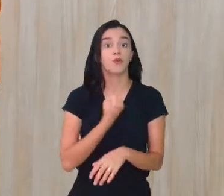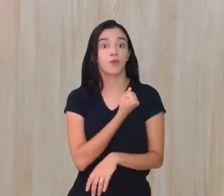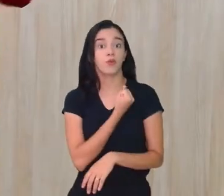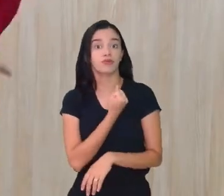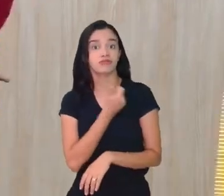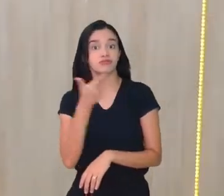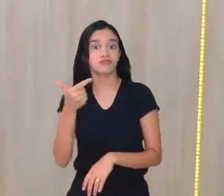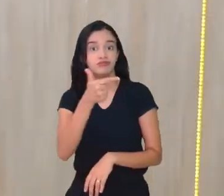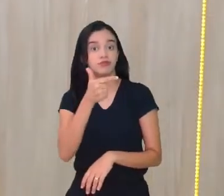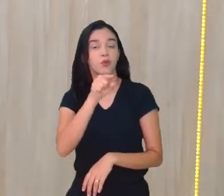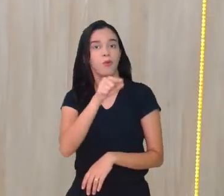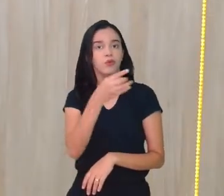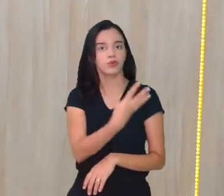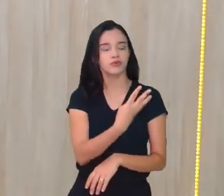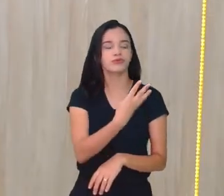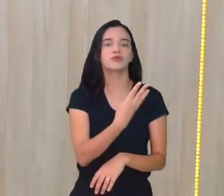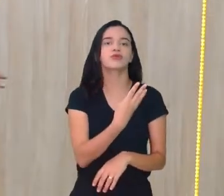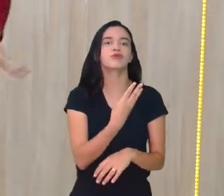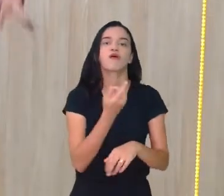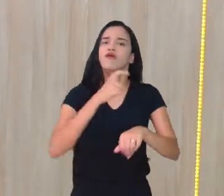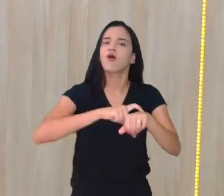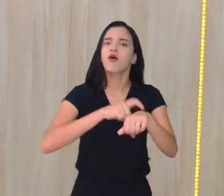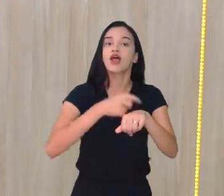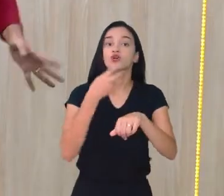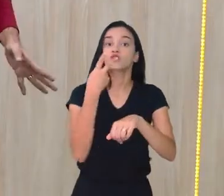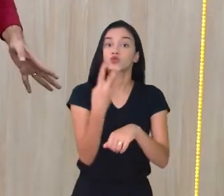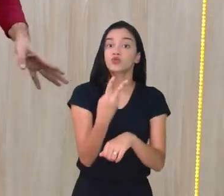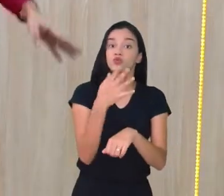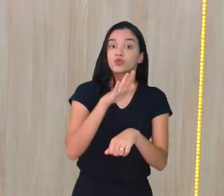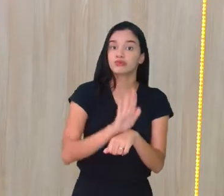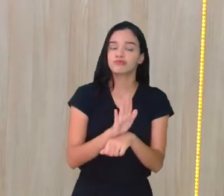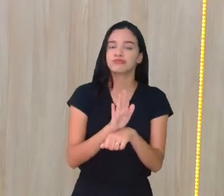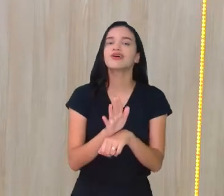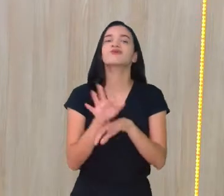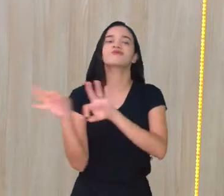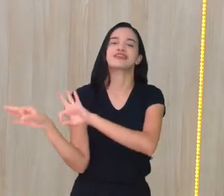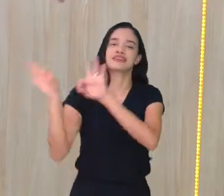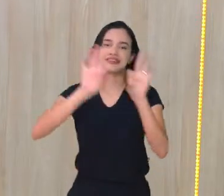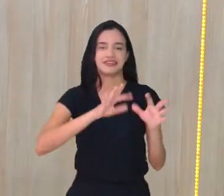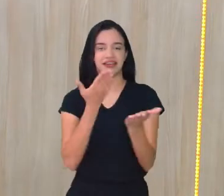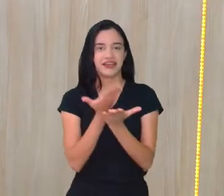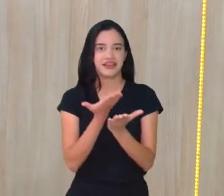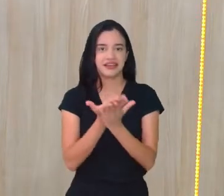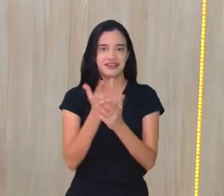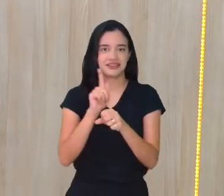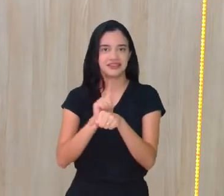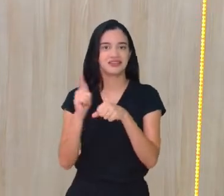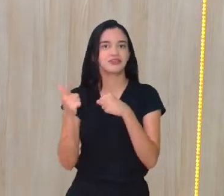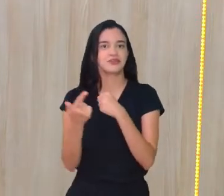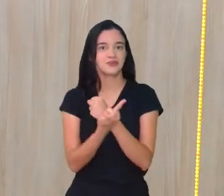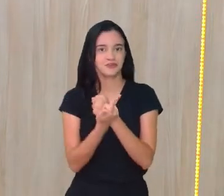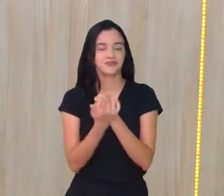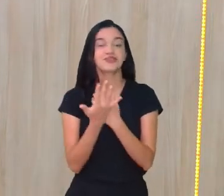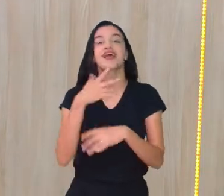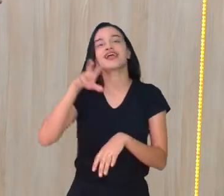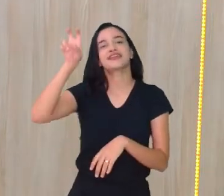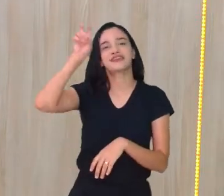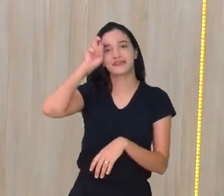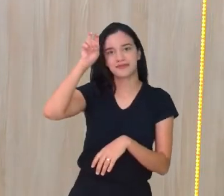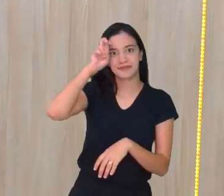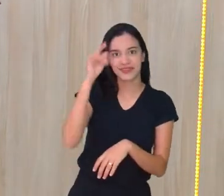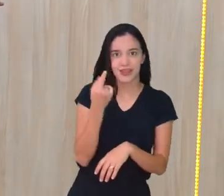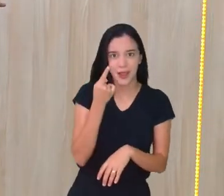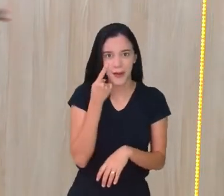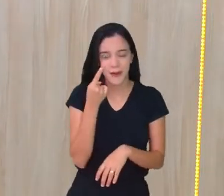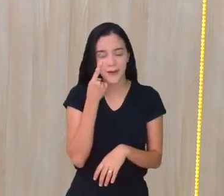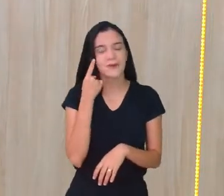a partir das 2 horas da tarde. Aí você assiste a sua aula de geografia da quinta-feira.